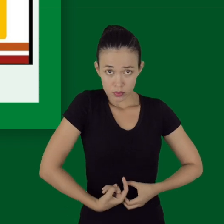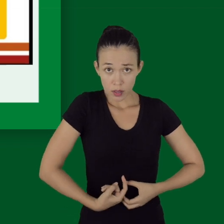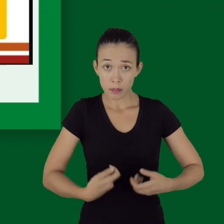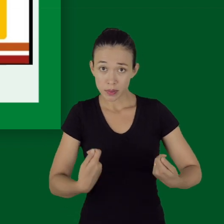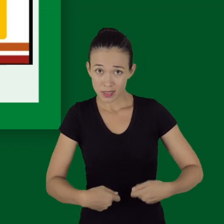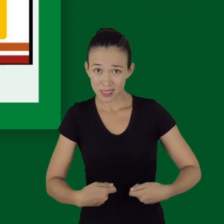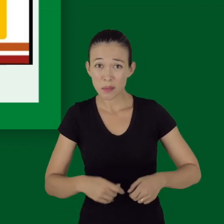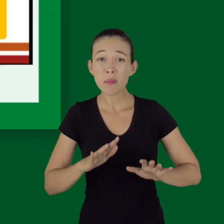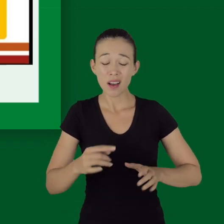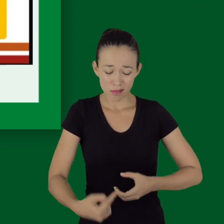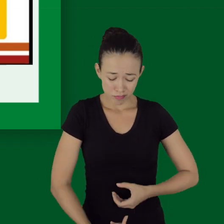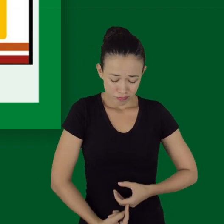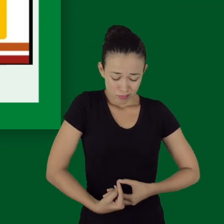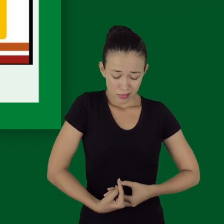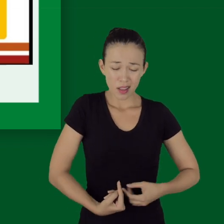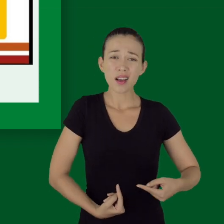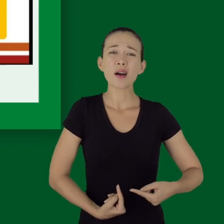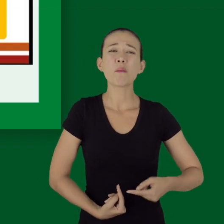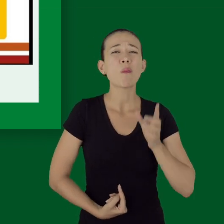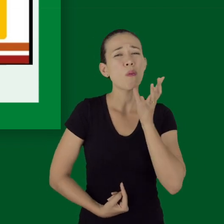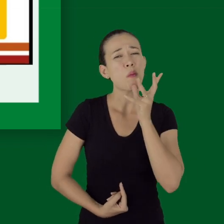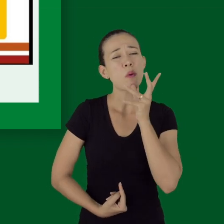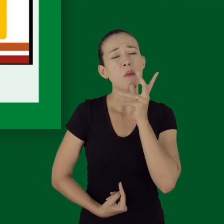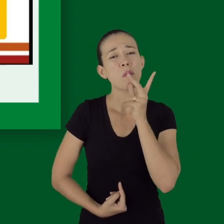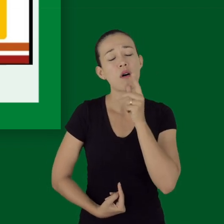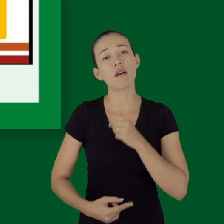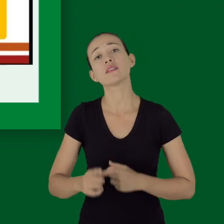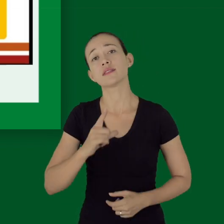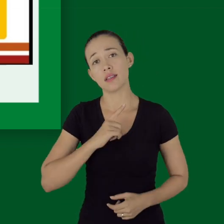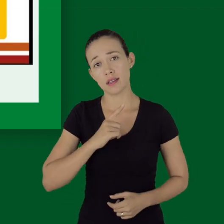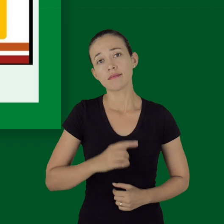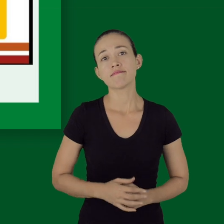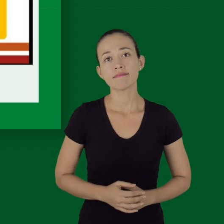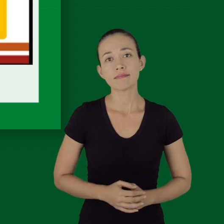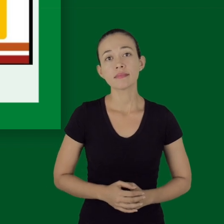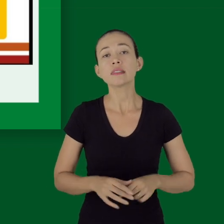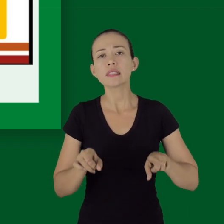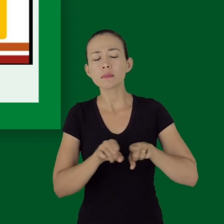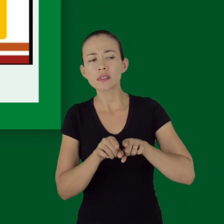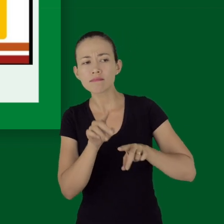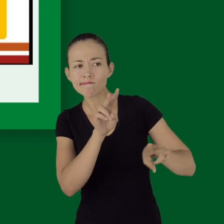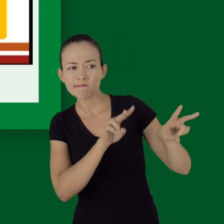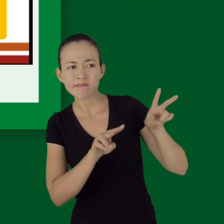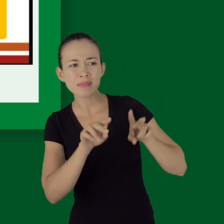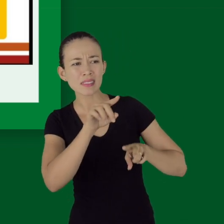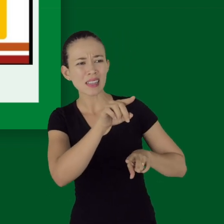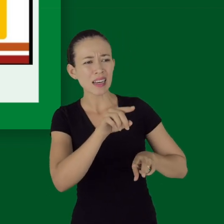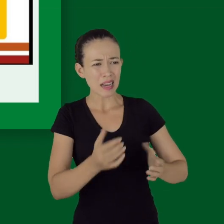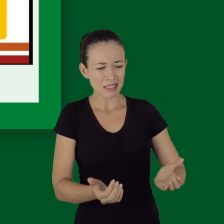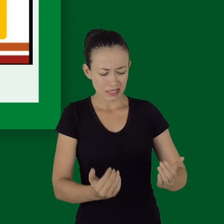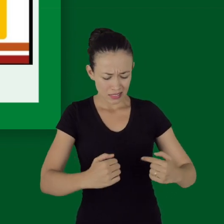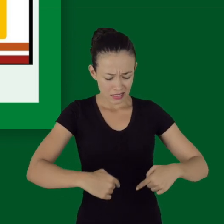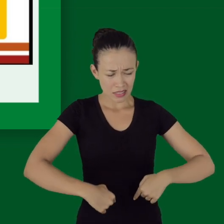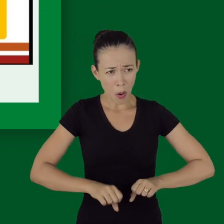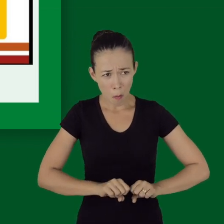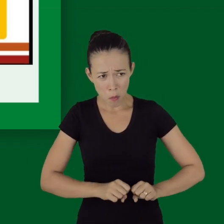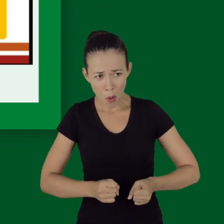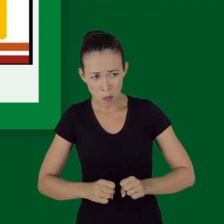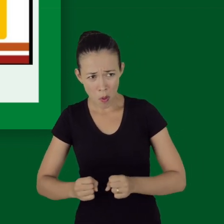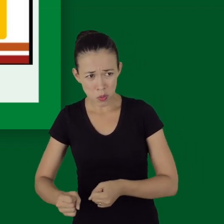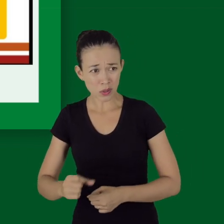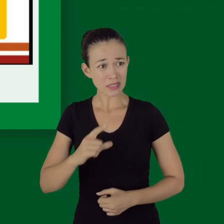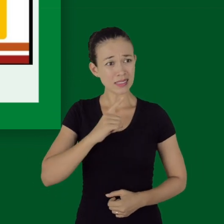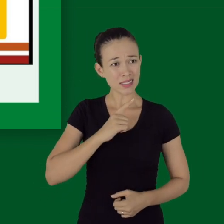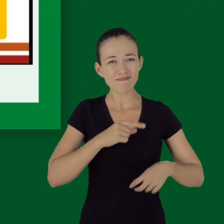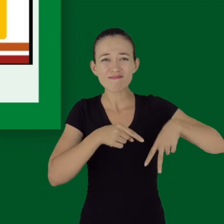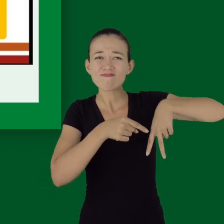sonda vesical de demora, eu preciso, né, se tiver algum outro trauma associado, né, perceber se